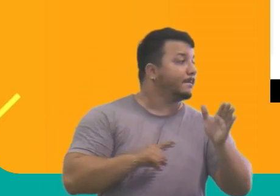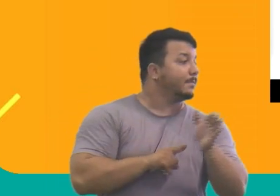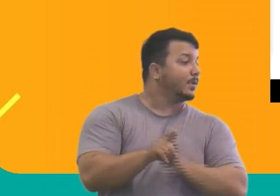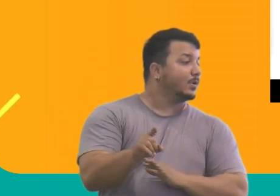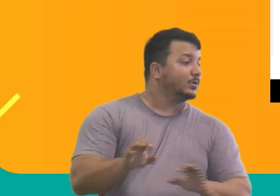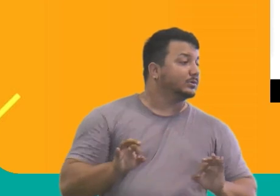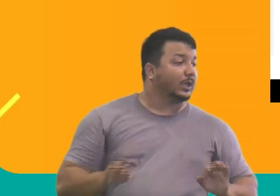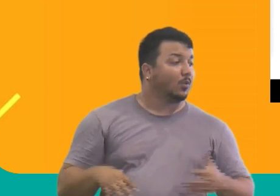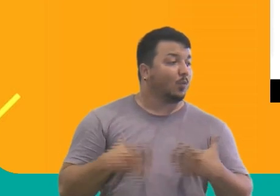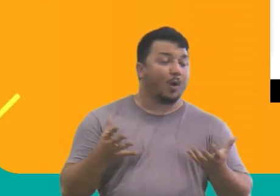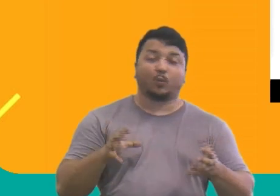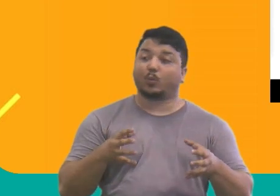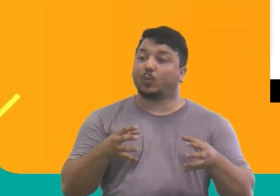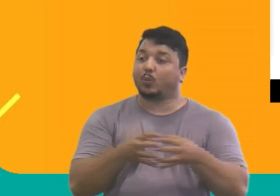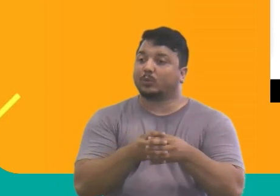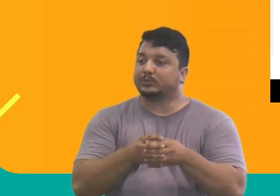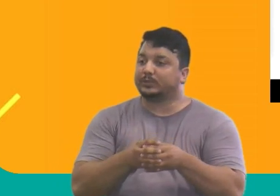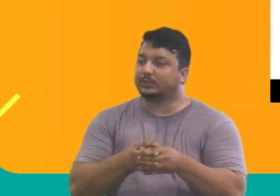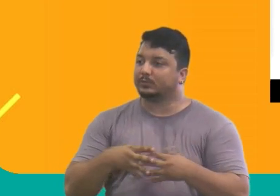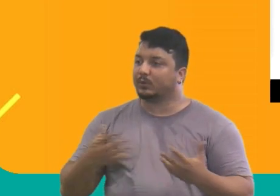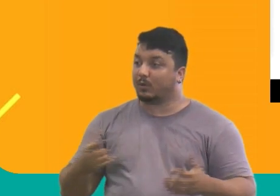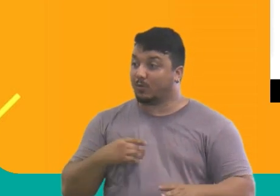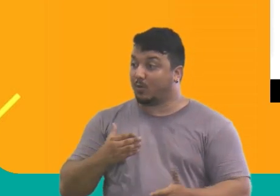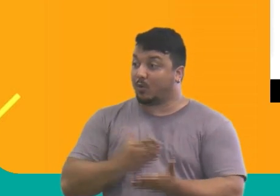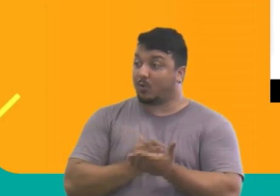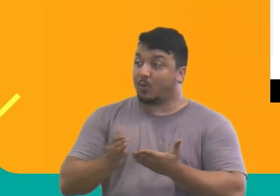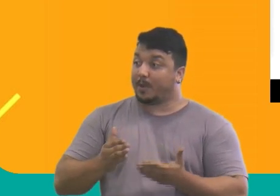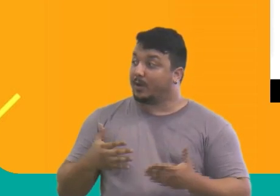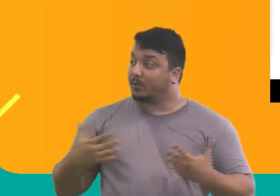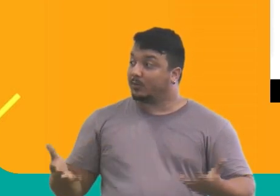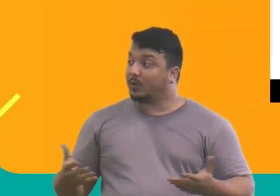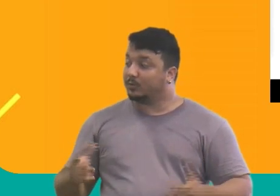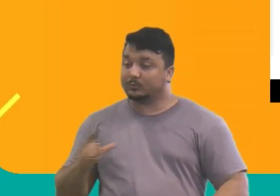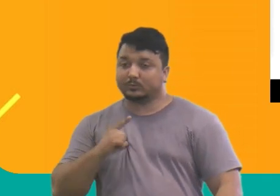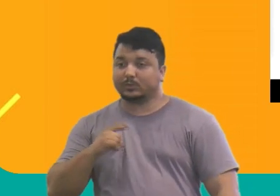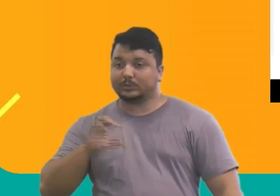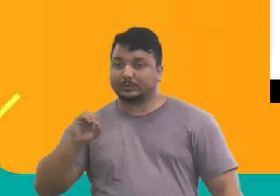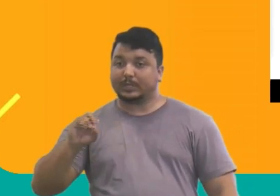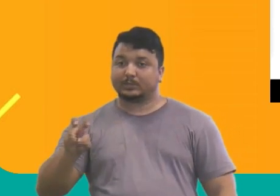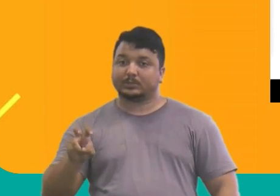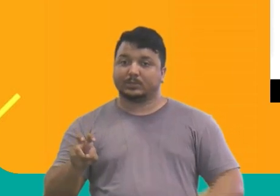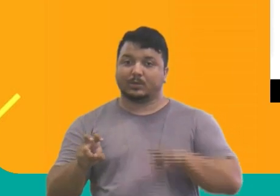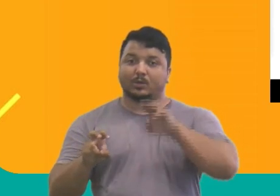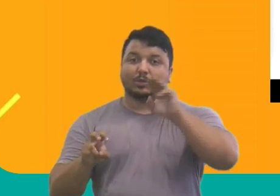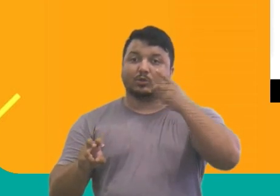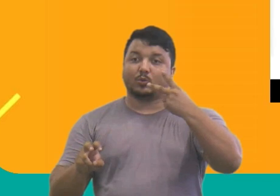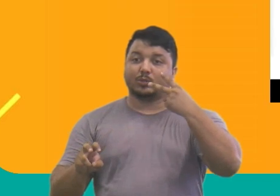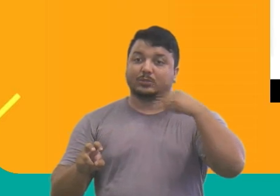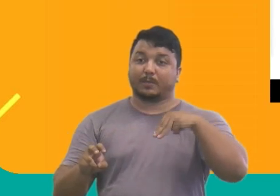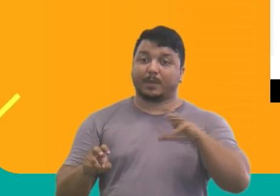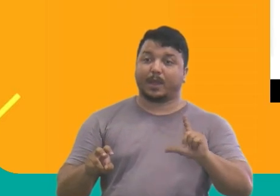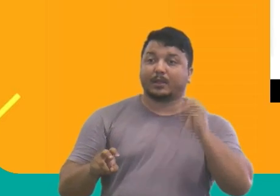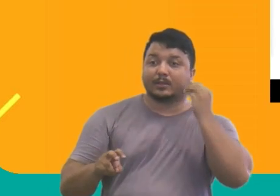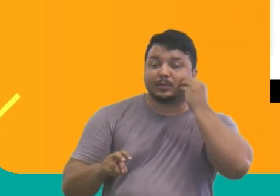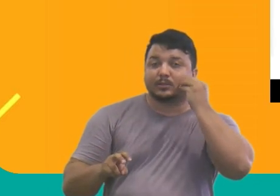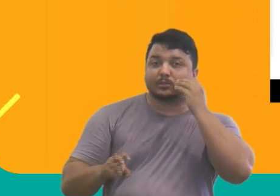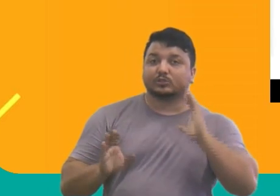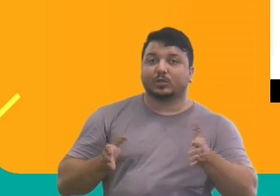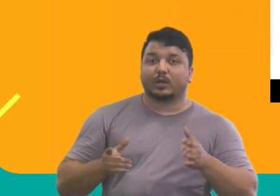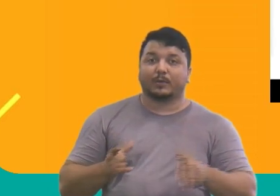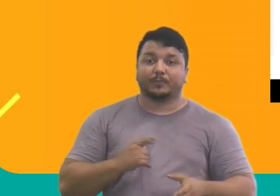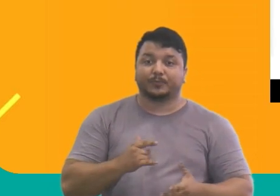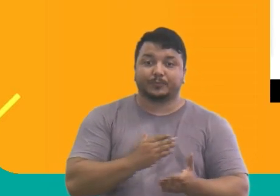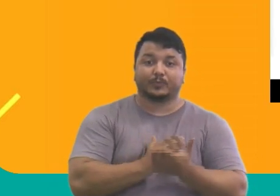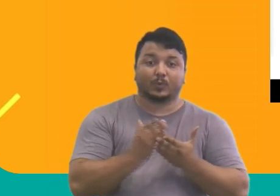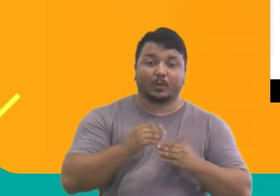é a concentração. Se no início eu tinha uma concentração 0,5 para 2 ml testado, quando eu